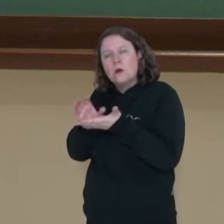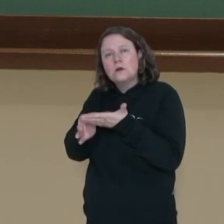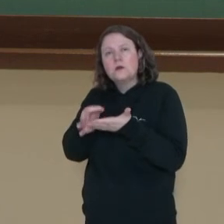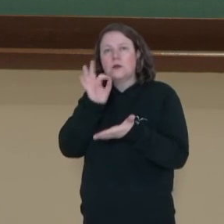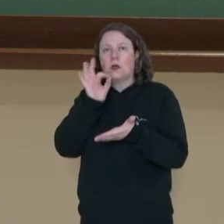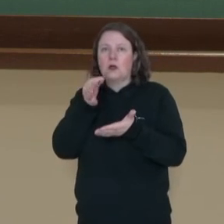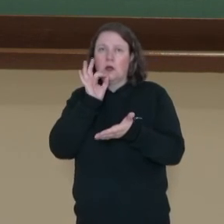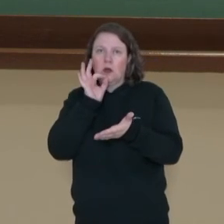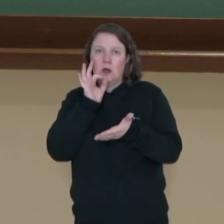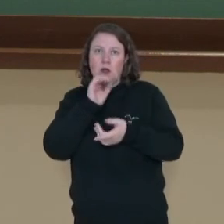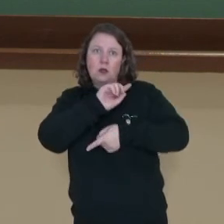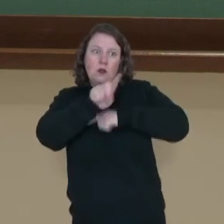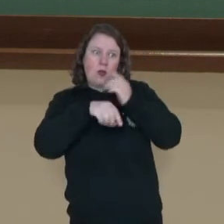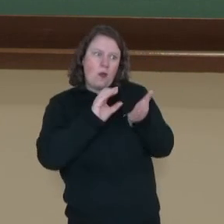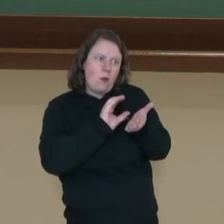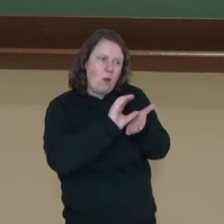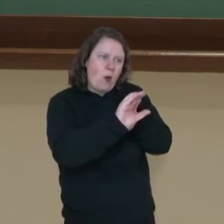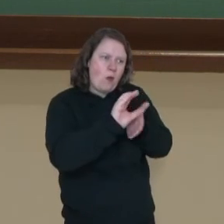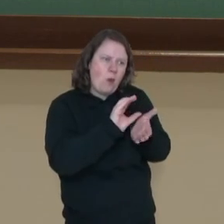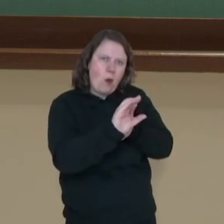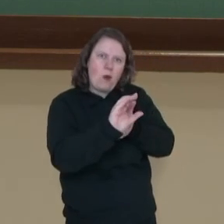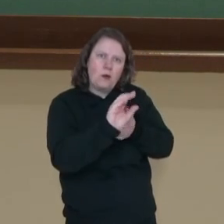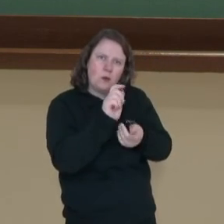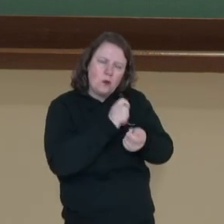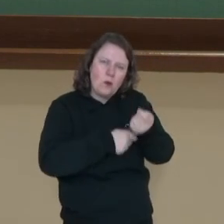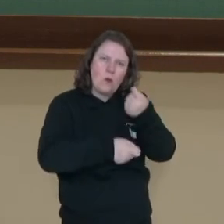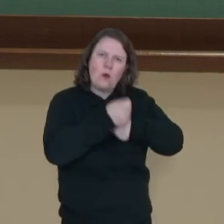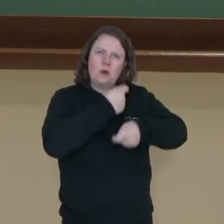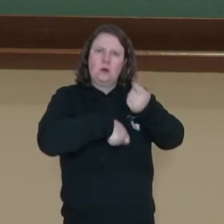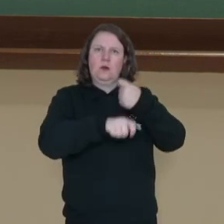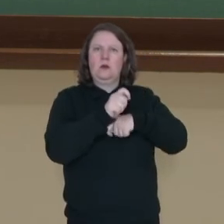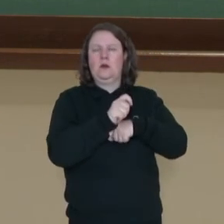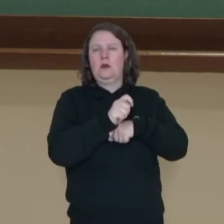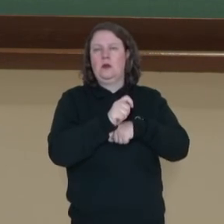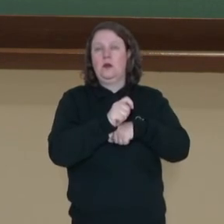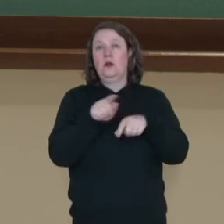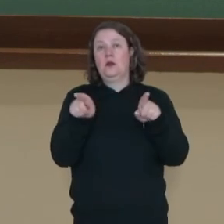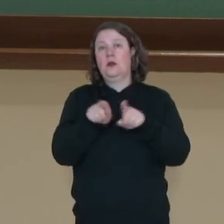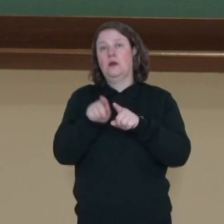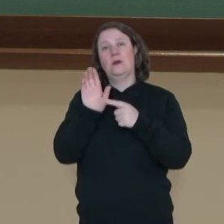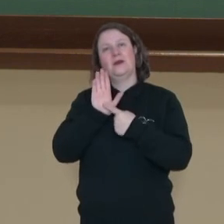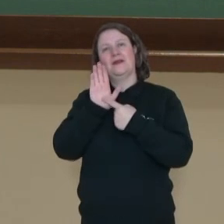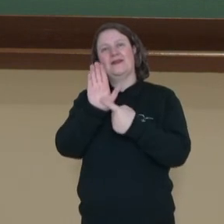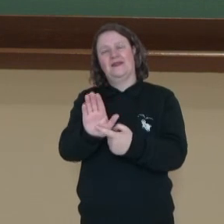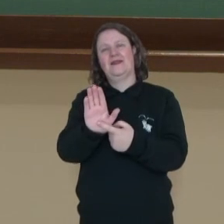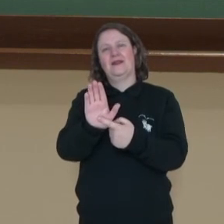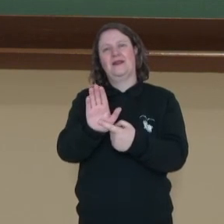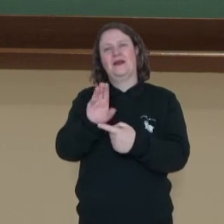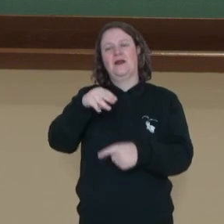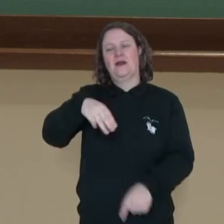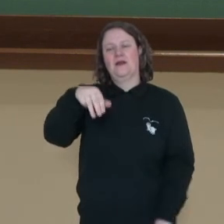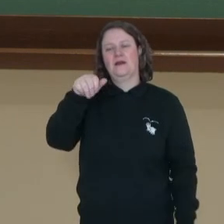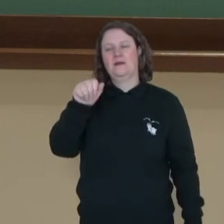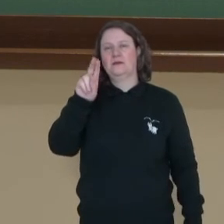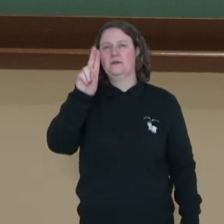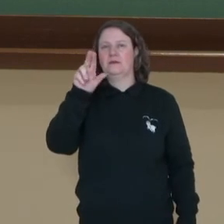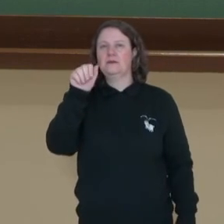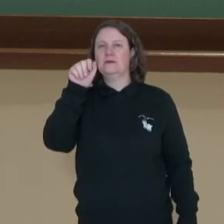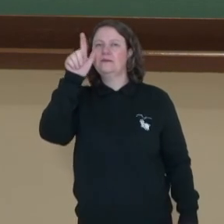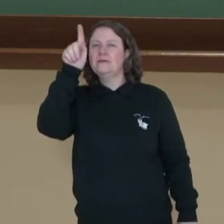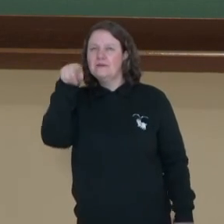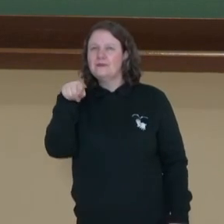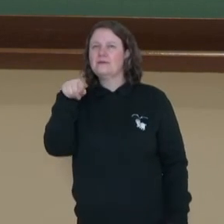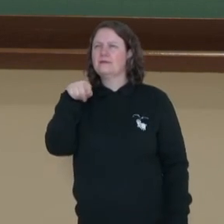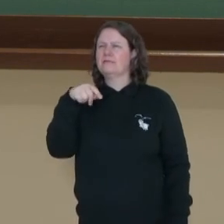sendo investido em outras atividades econômicas e o destaque aí para a figura do Barão de Mauá, um dos